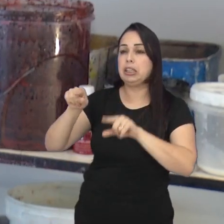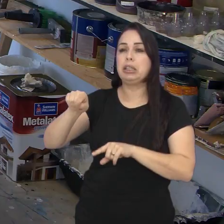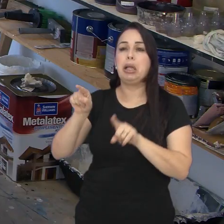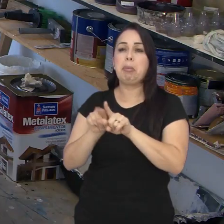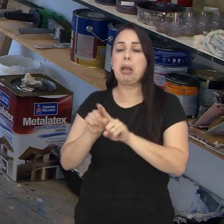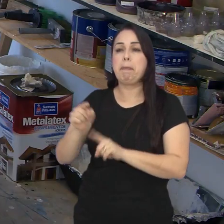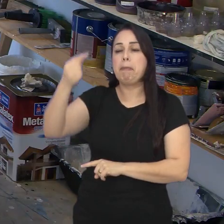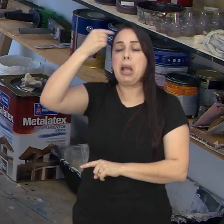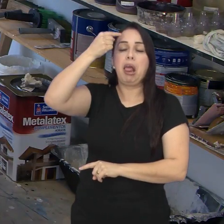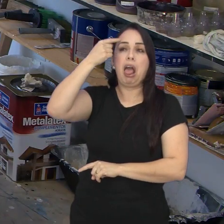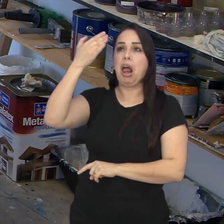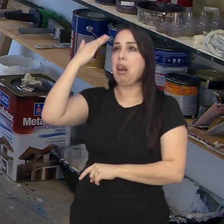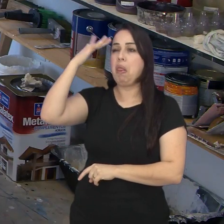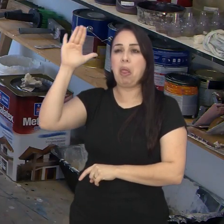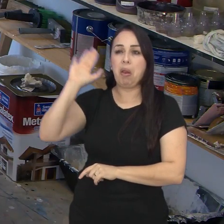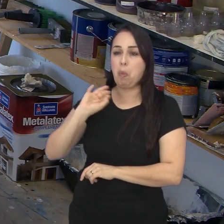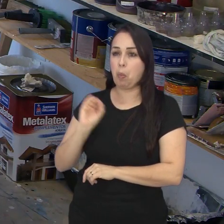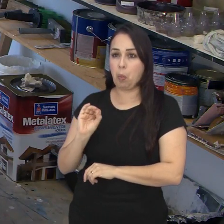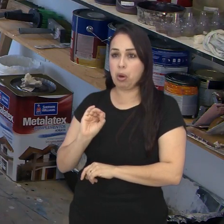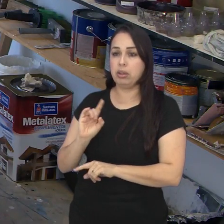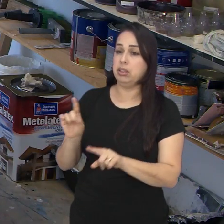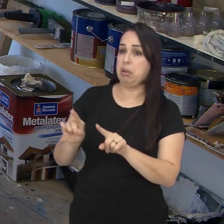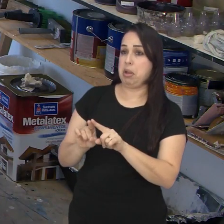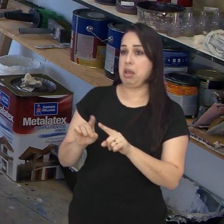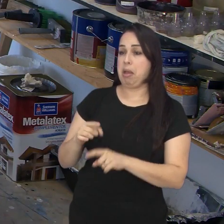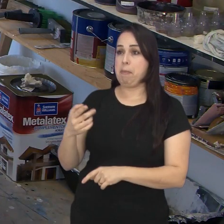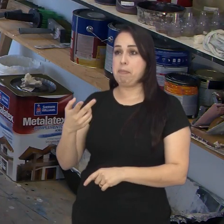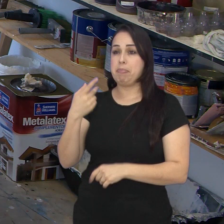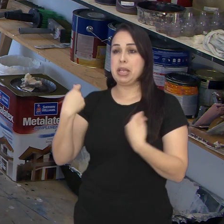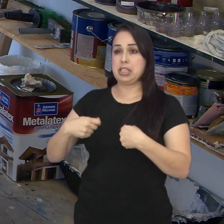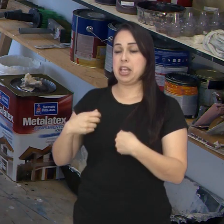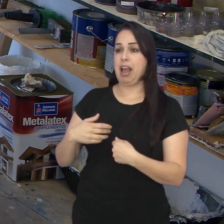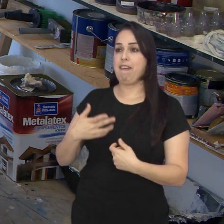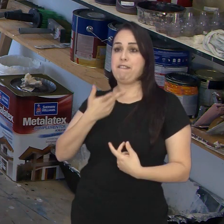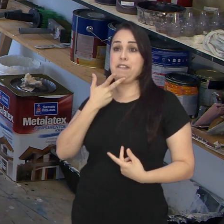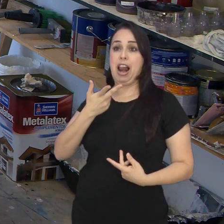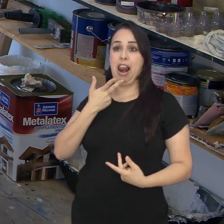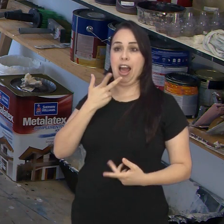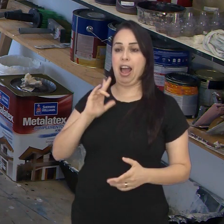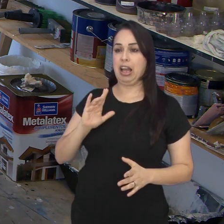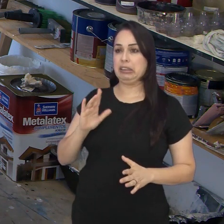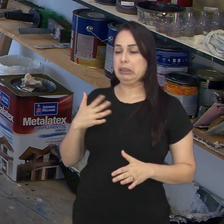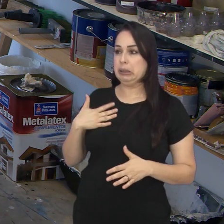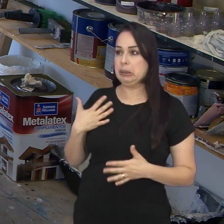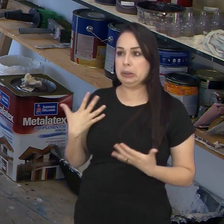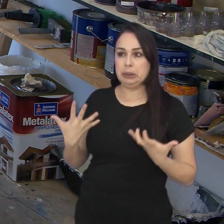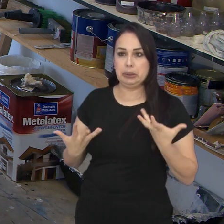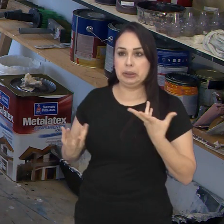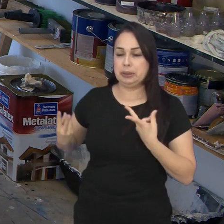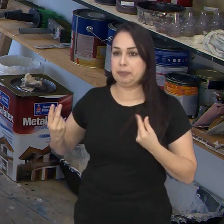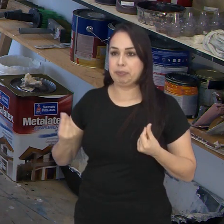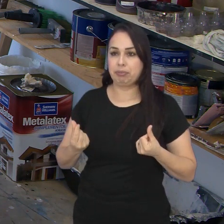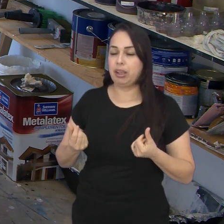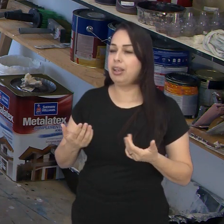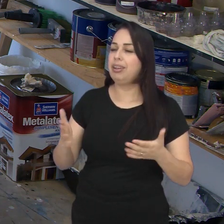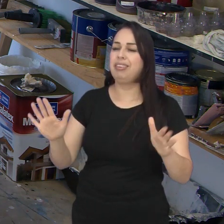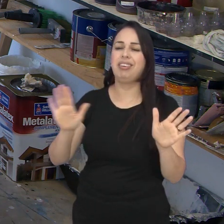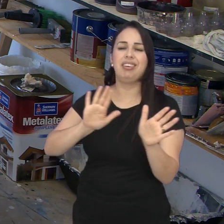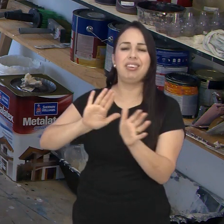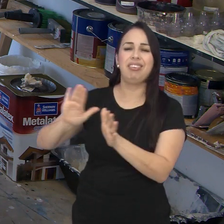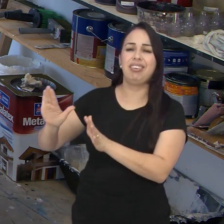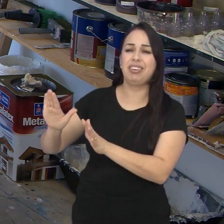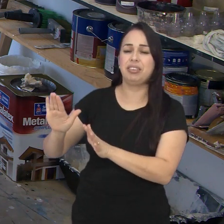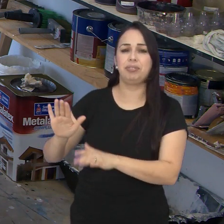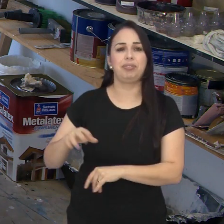vai entender, que ela vai ter que falar alguma coisa que ela não está acostumada, né? E não é nada disso,